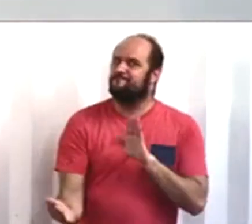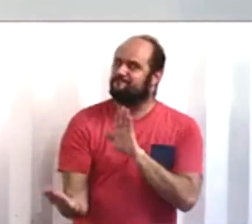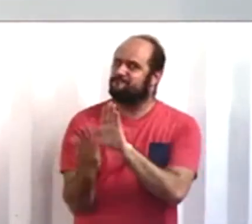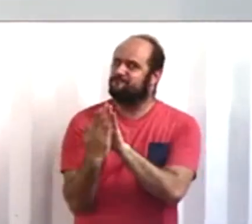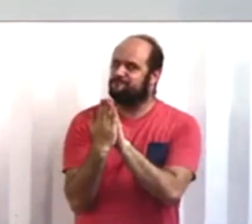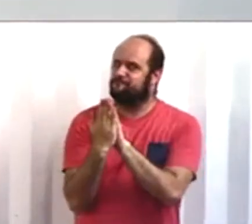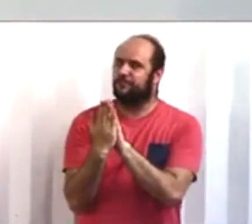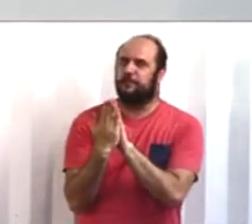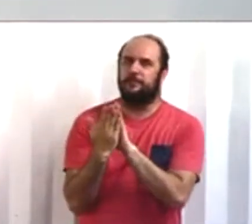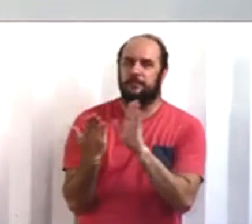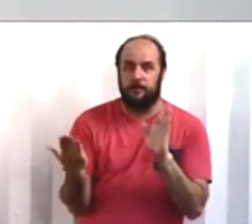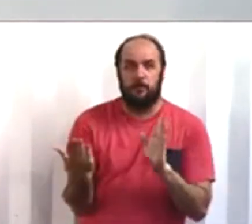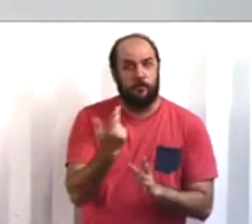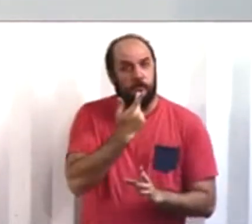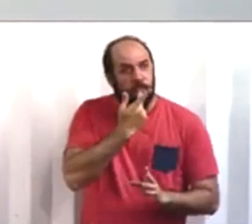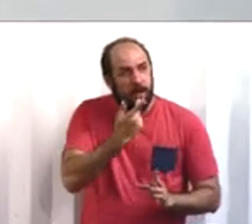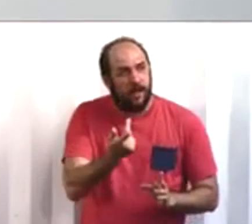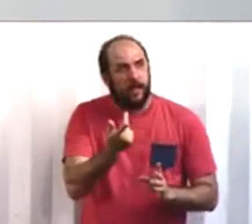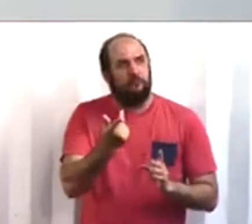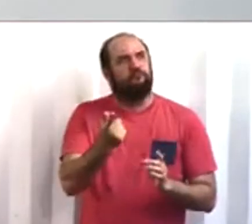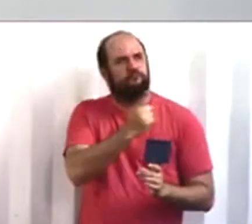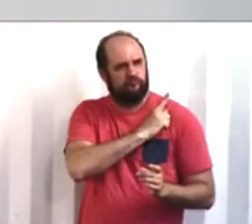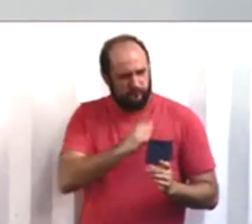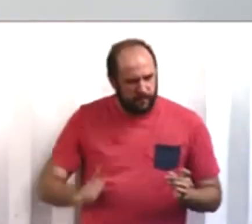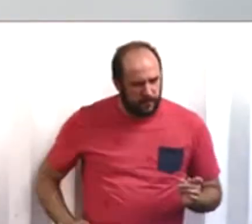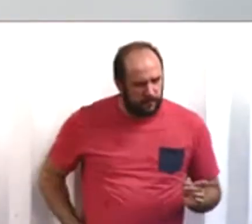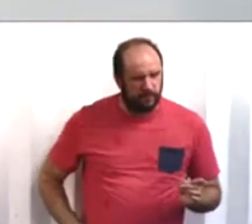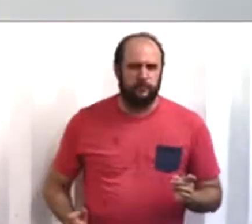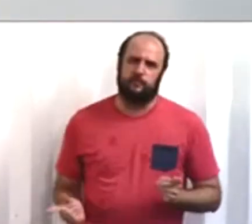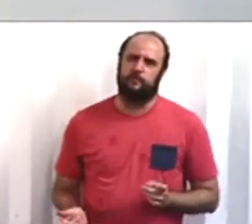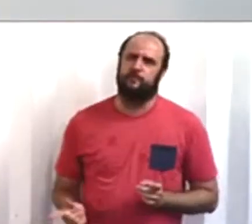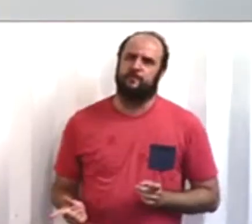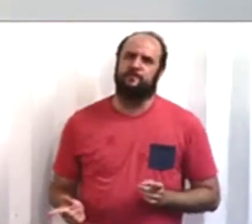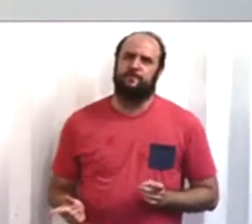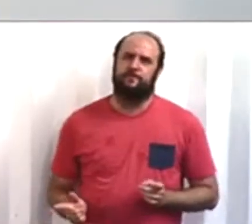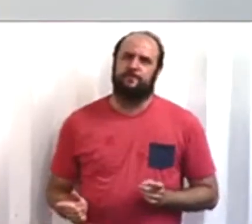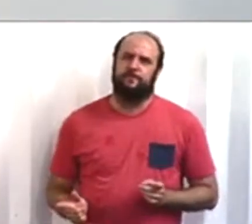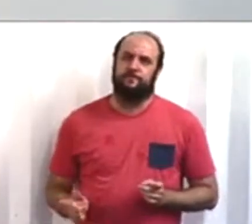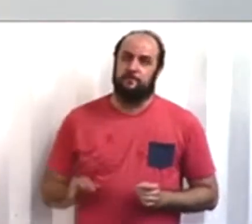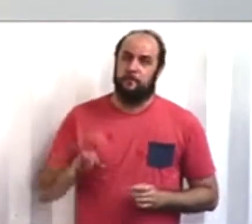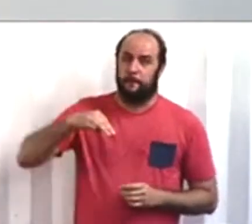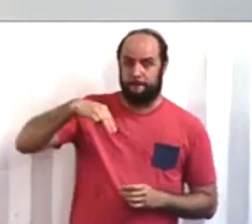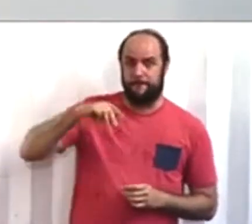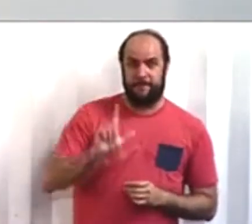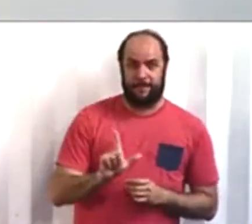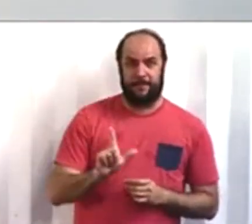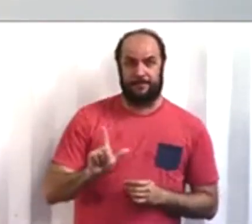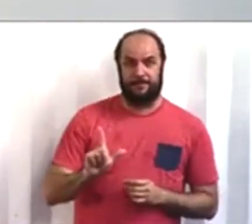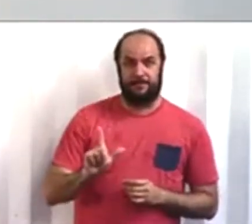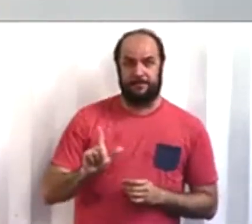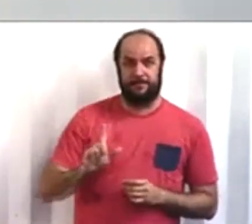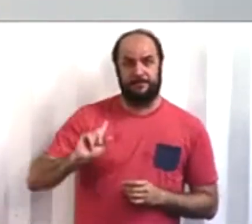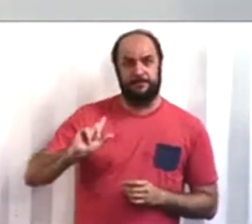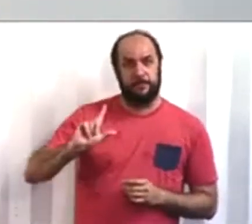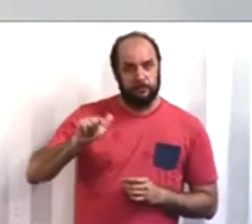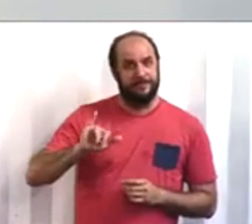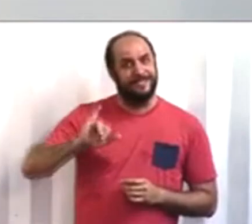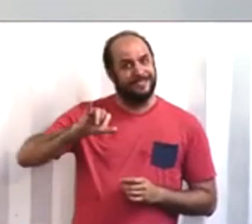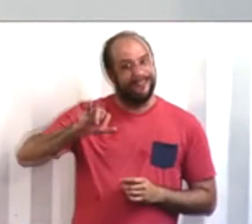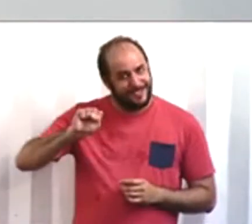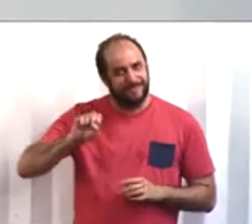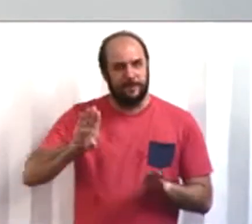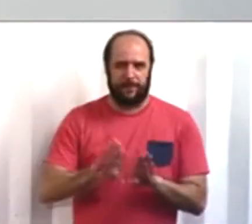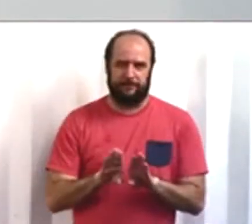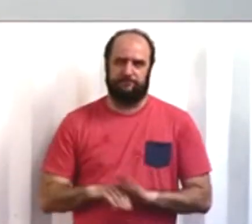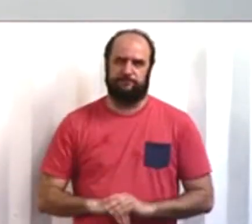confronto, ele vai falar sobre governo. Em Malaquias e em Isaías.